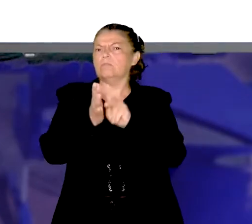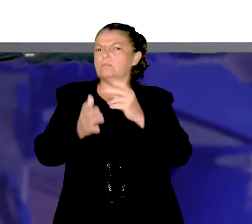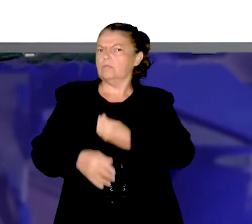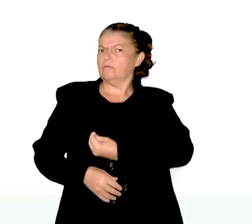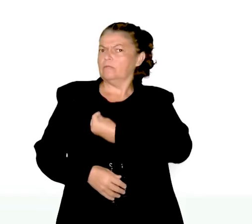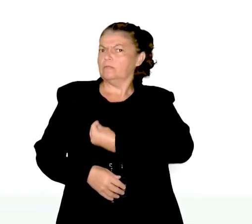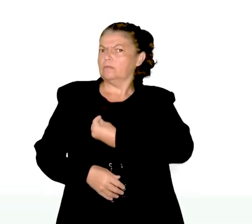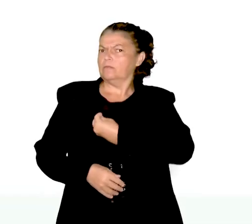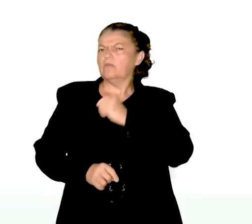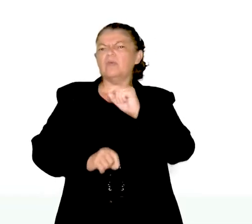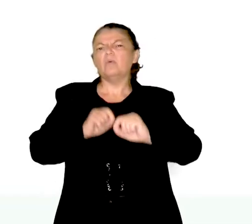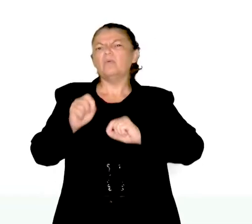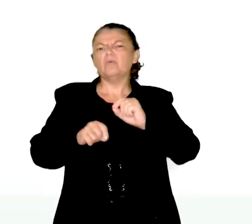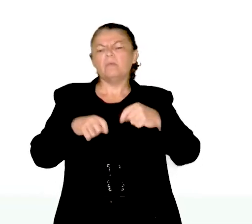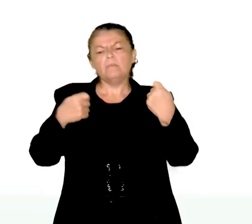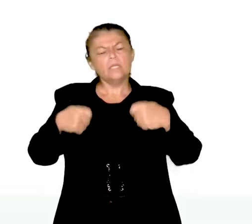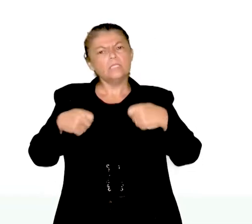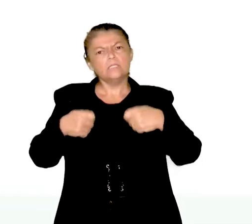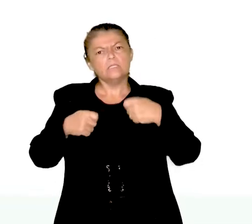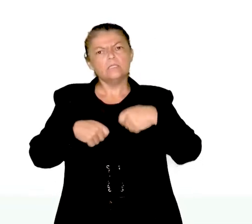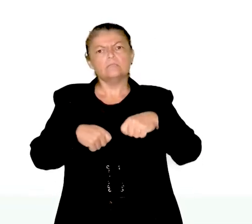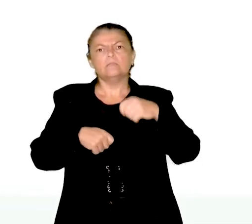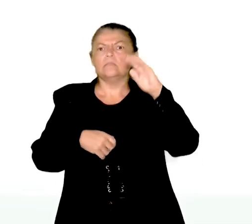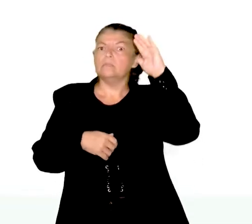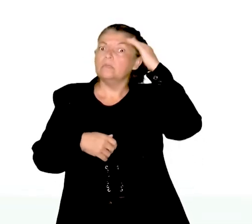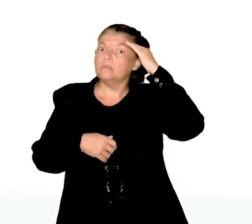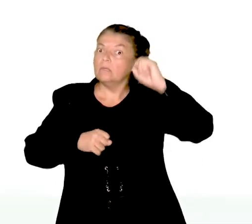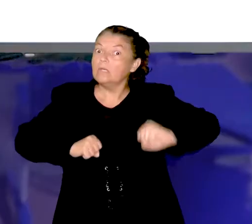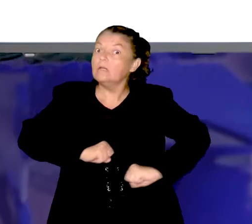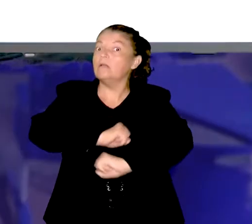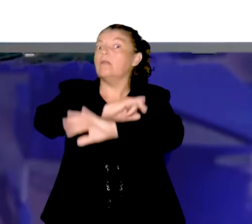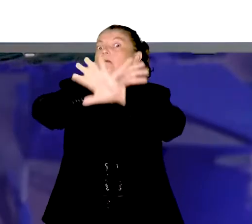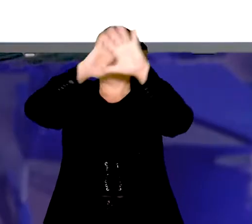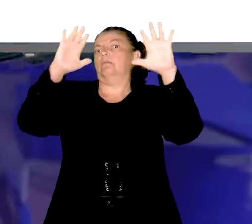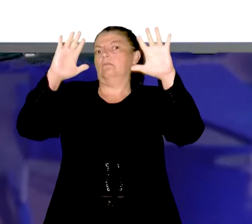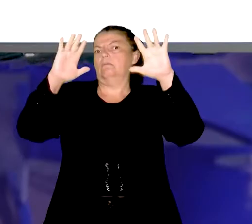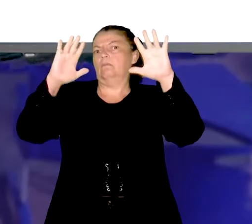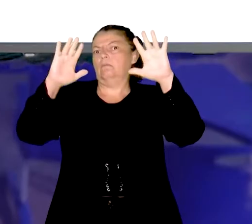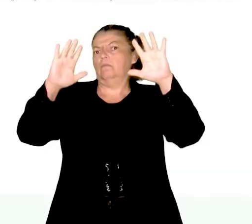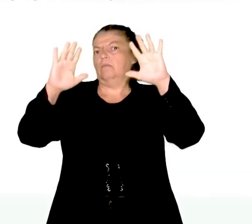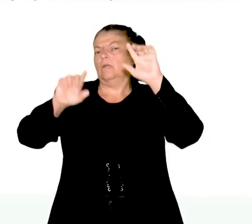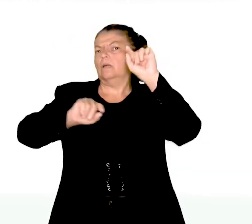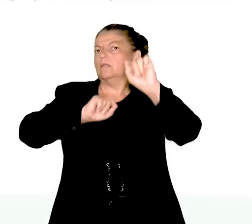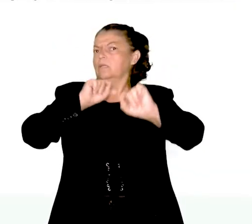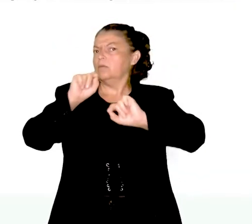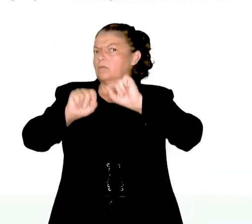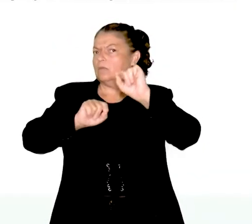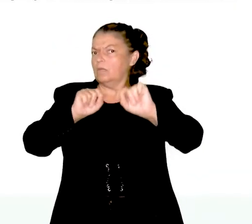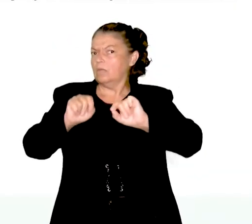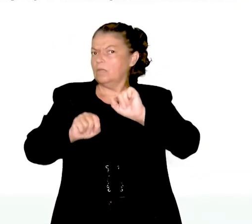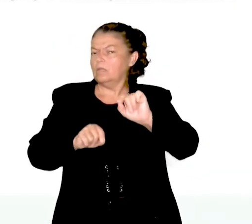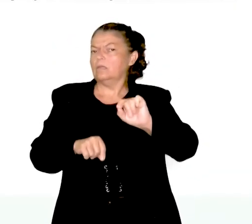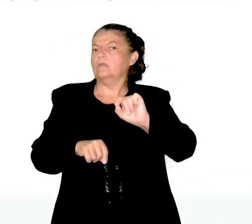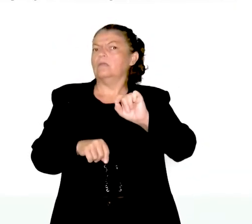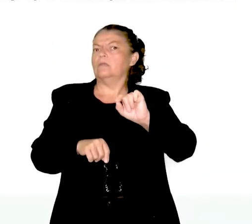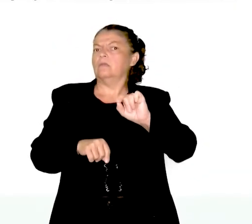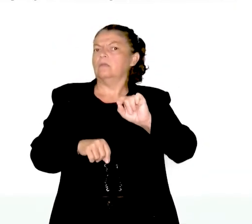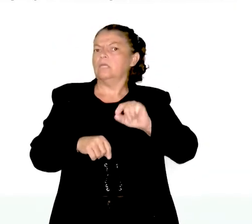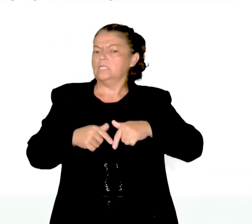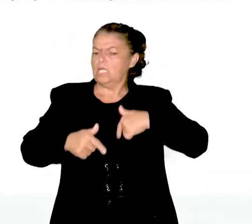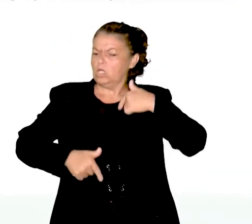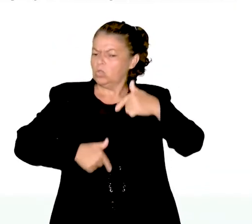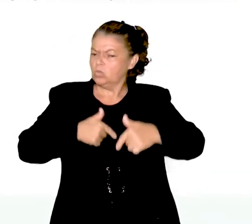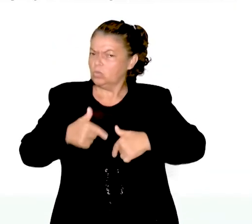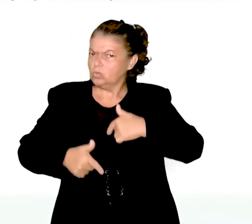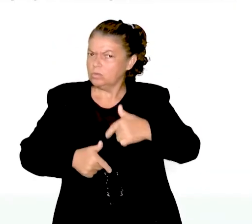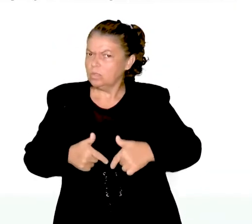E o que é preciso entender antes de tudo? Que a busca do ser humano por condições que